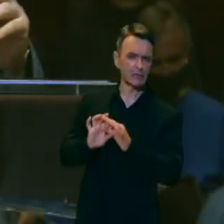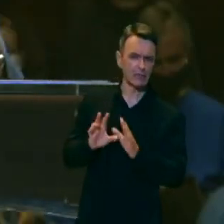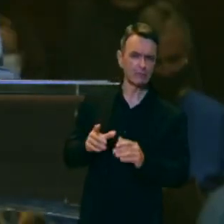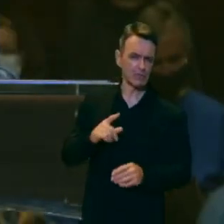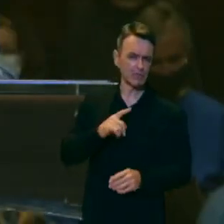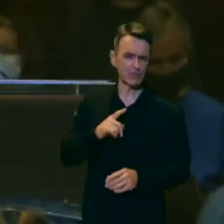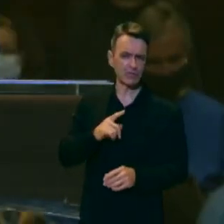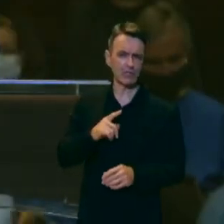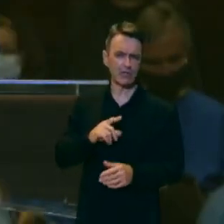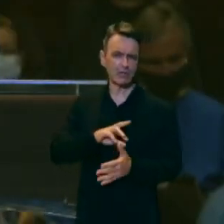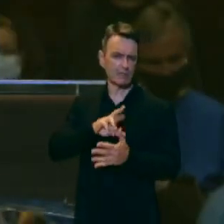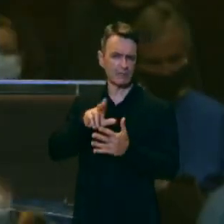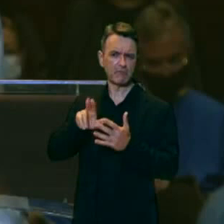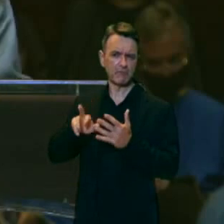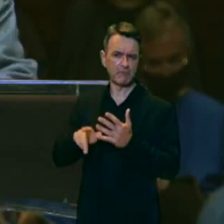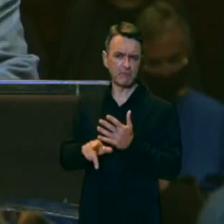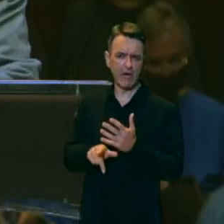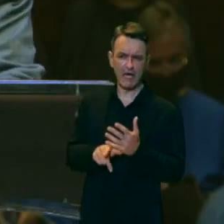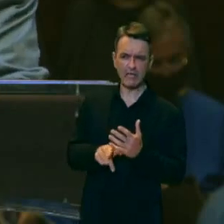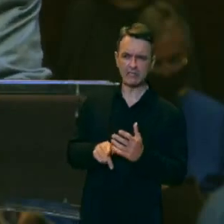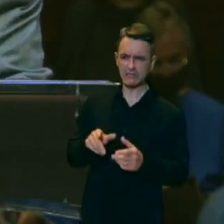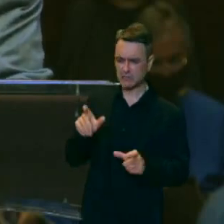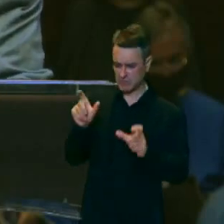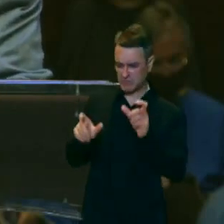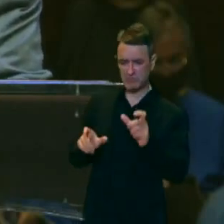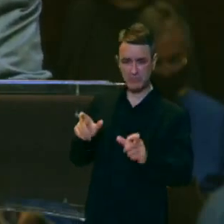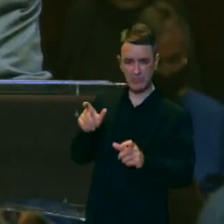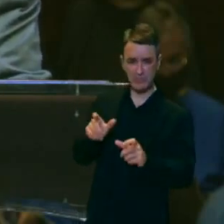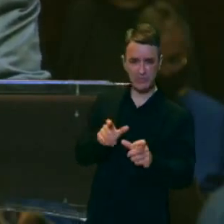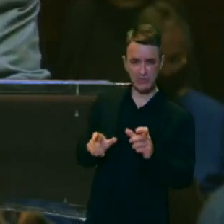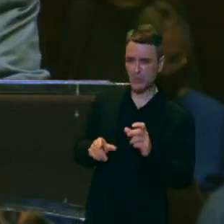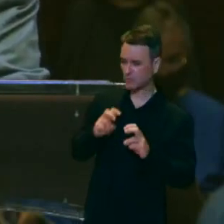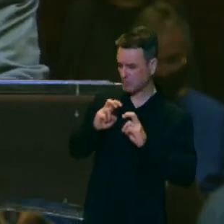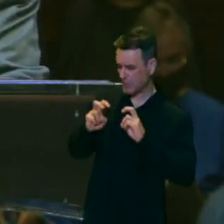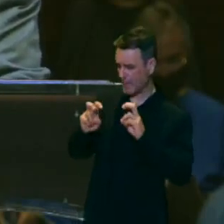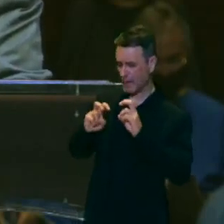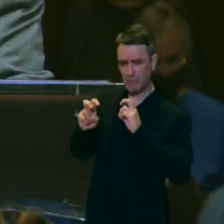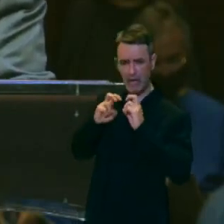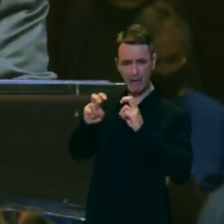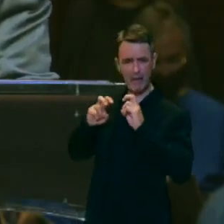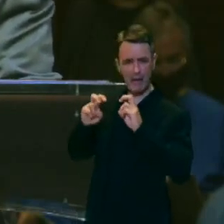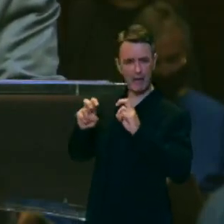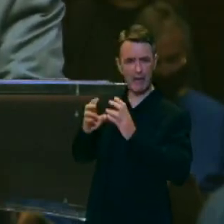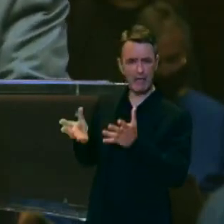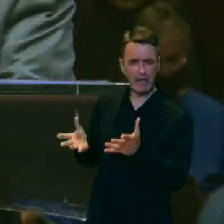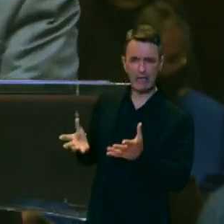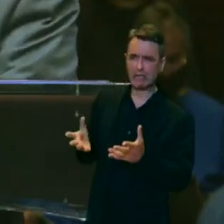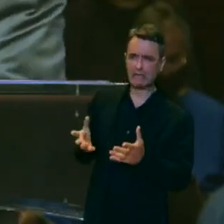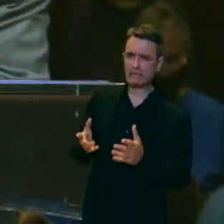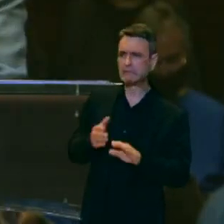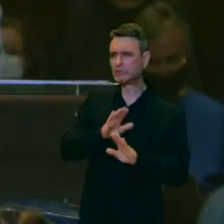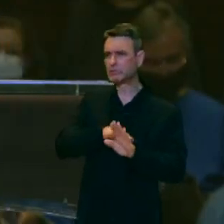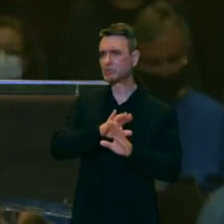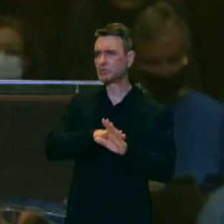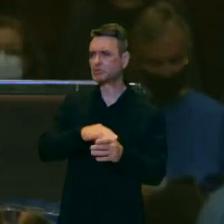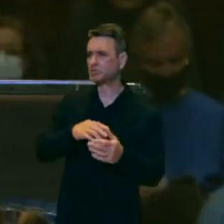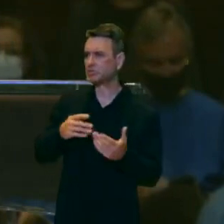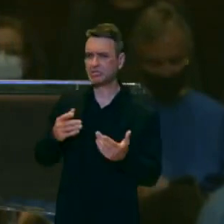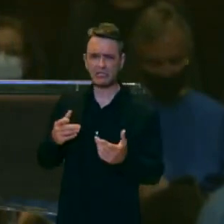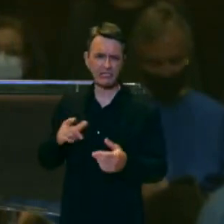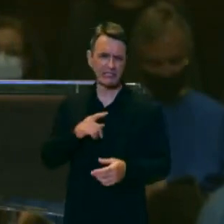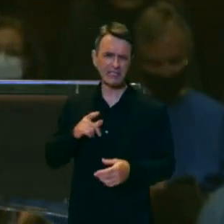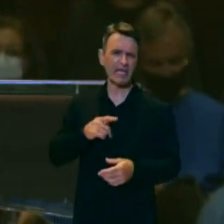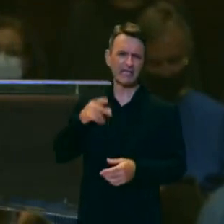outras vozes, e essas vozes eram vozes ideológicas. Sempre vão existir na história da humanidade,